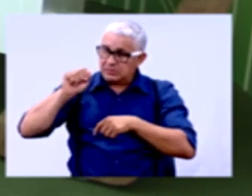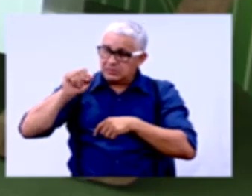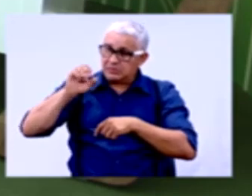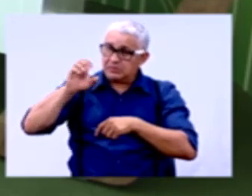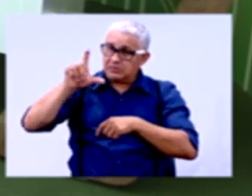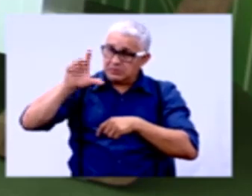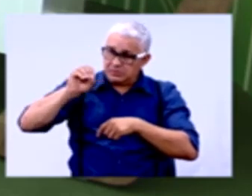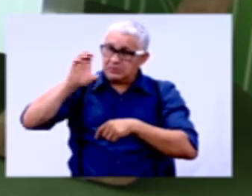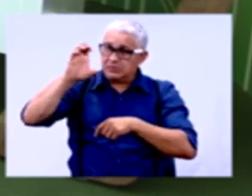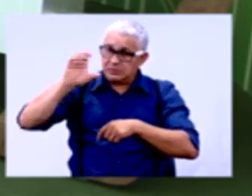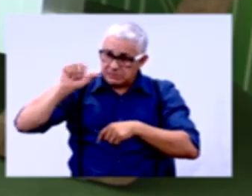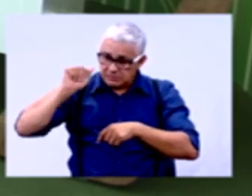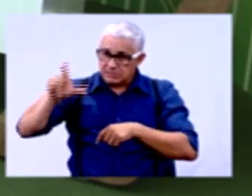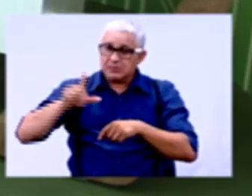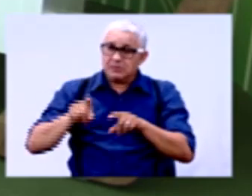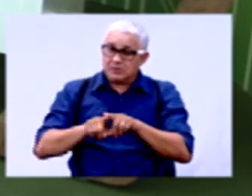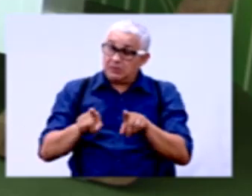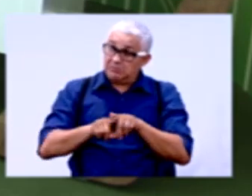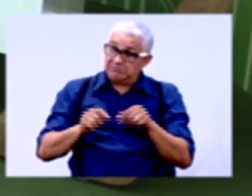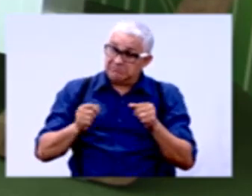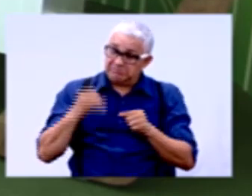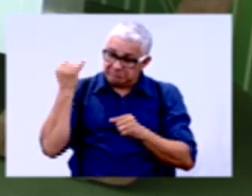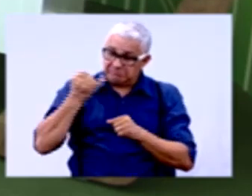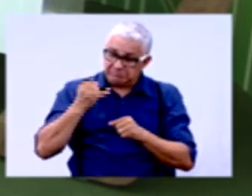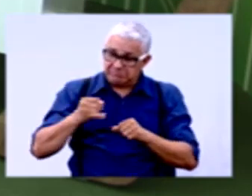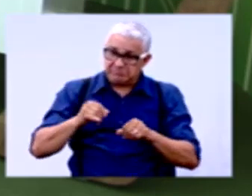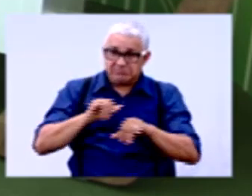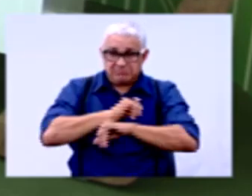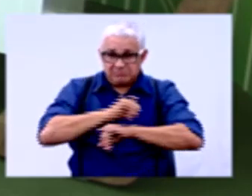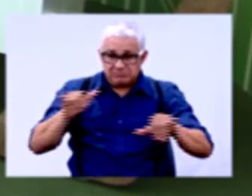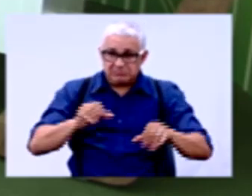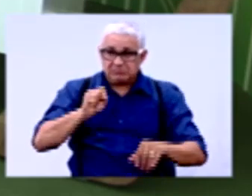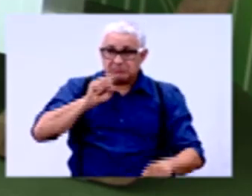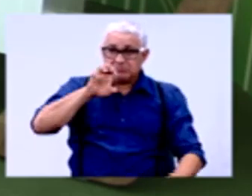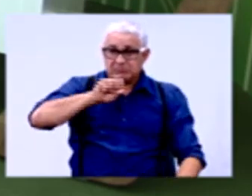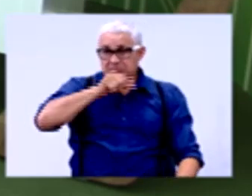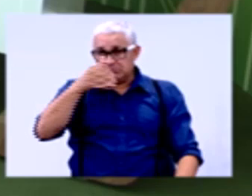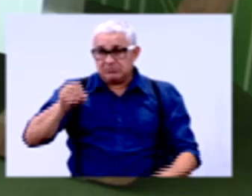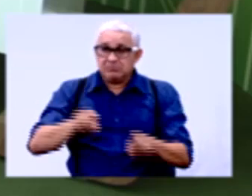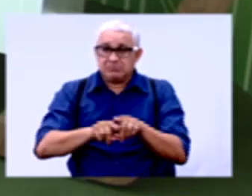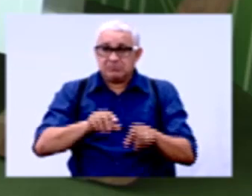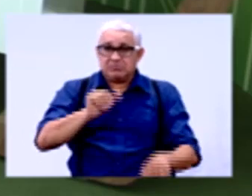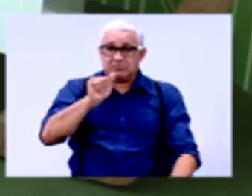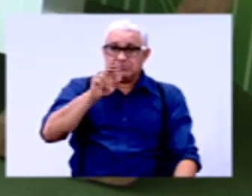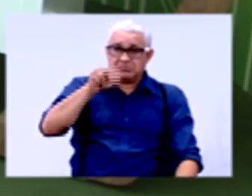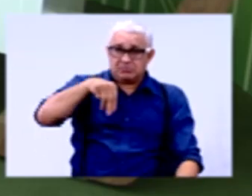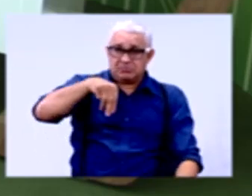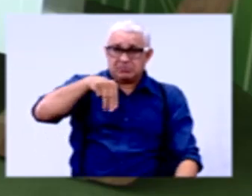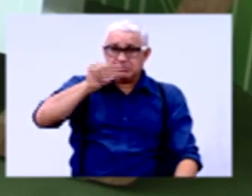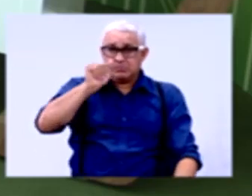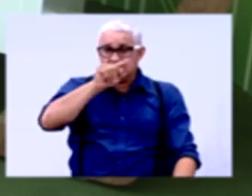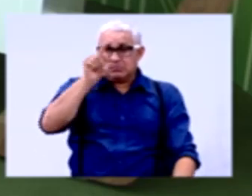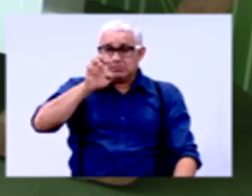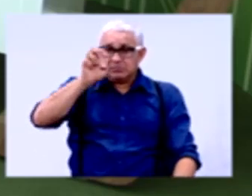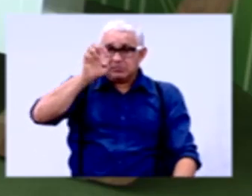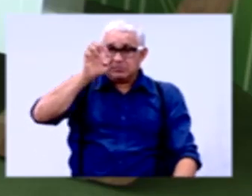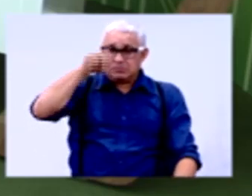interessante salientar que essa questão de sessão e armazenamento, ele dá uma amplitude assim,